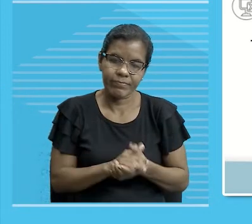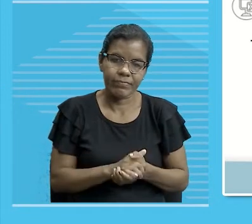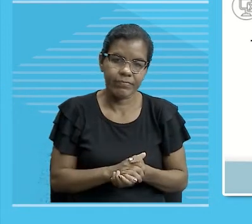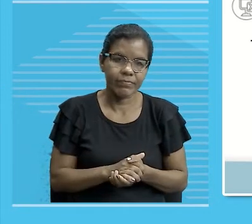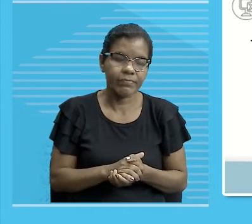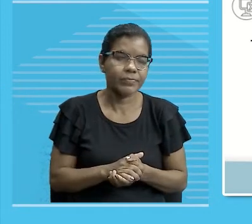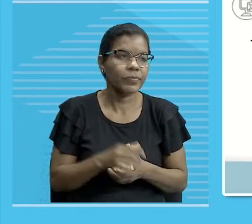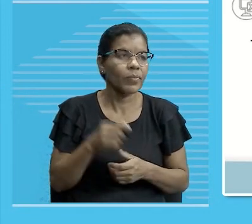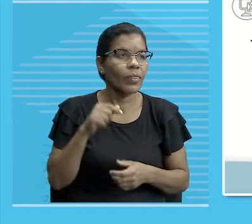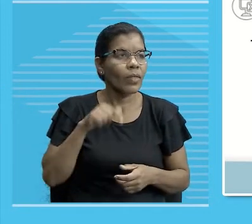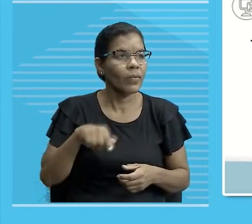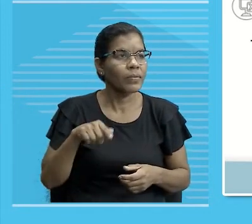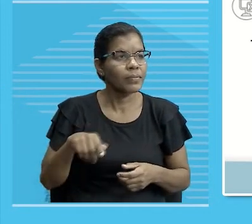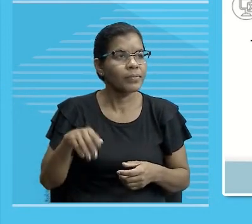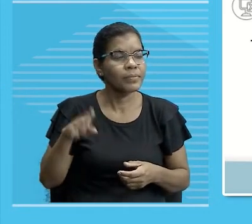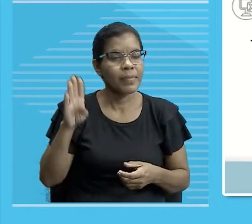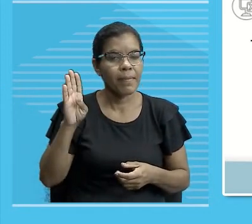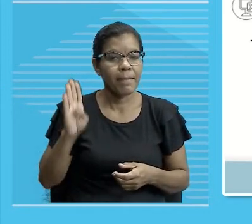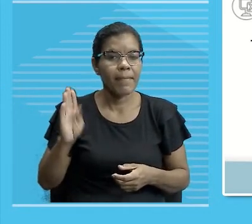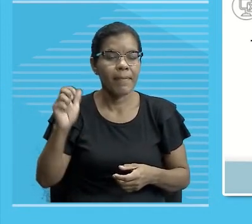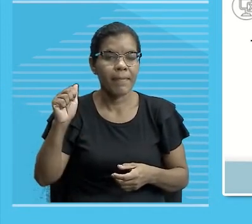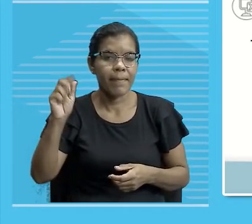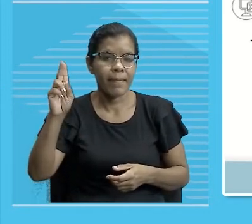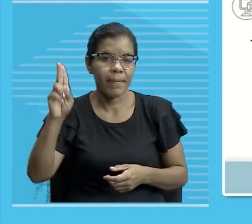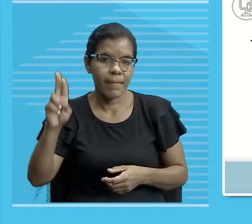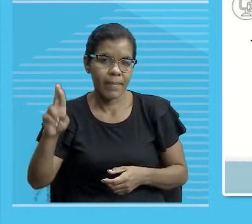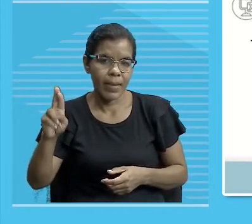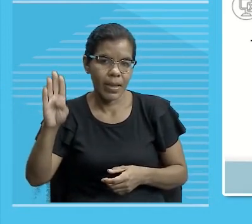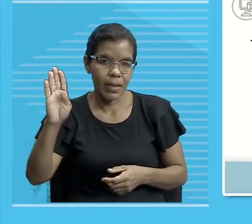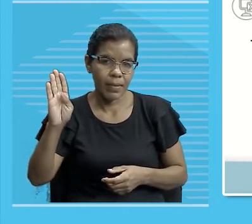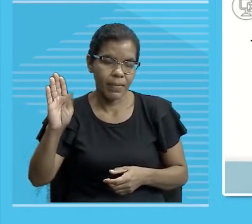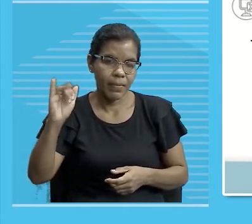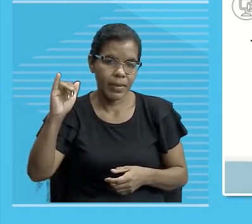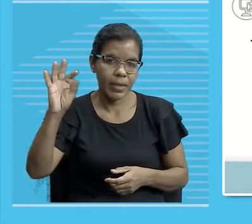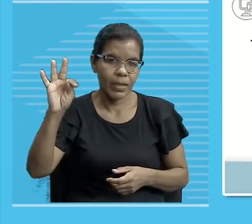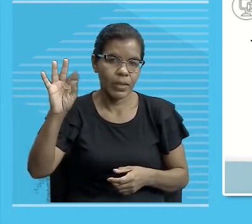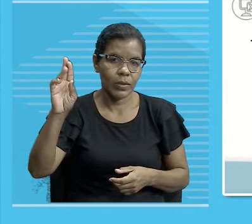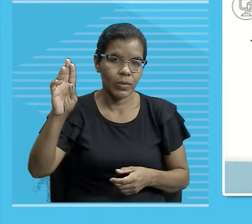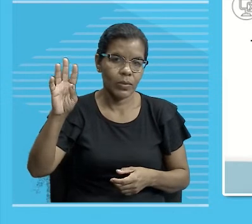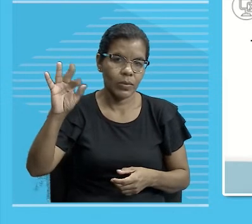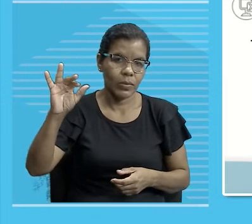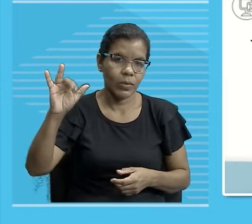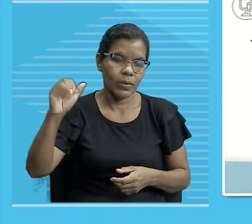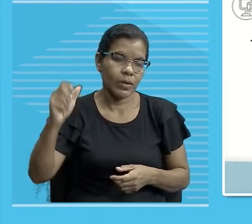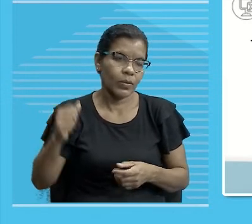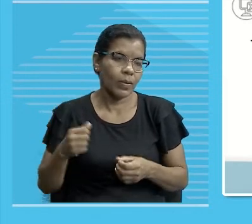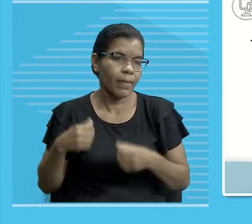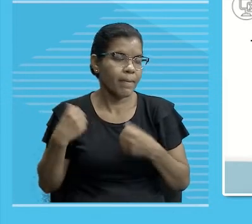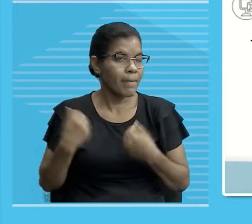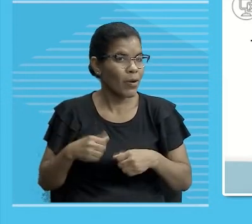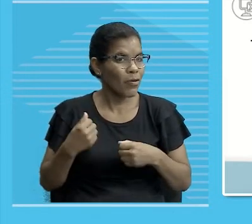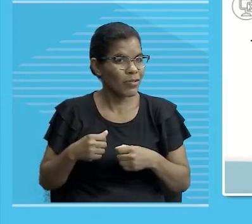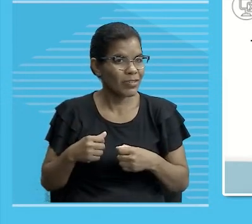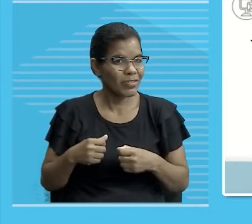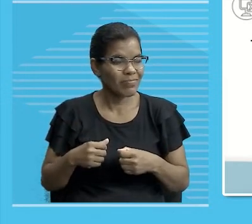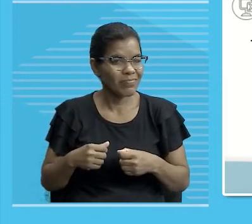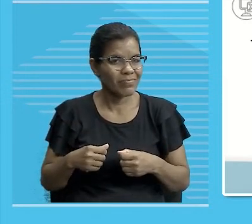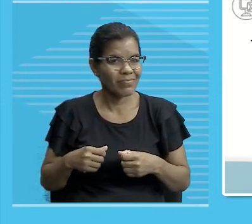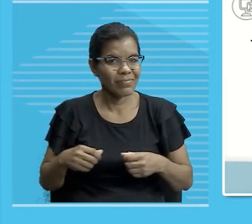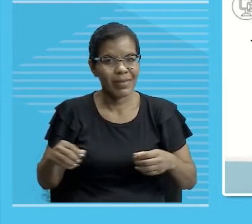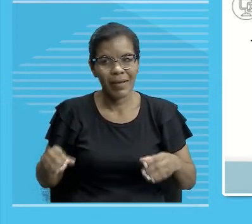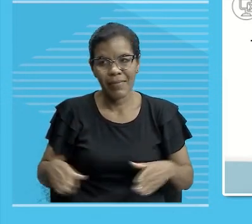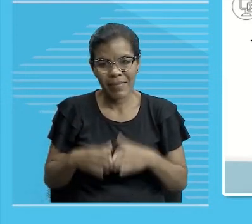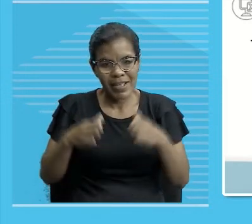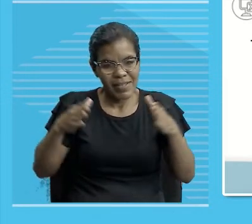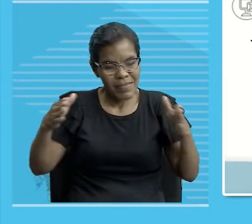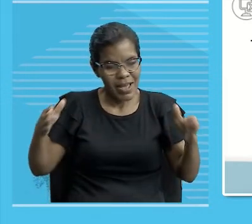Os barbitúricos, eles têm uma possibilidade maior de dose letal, tá? Então, eu botei